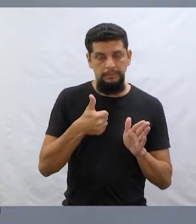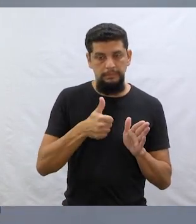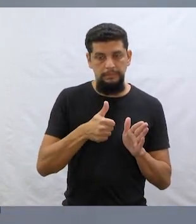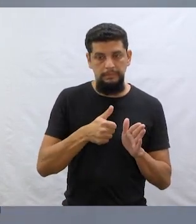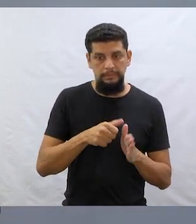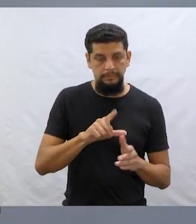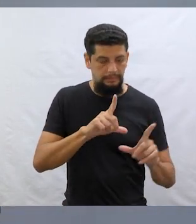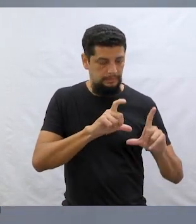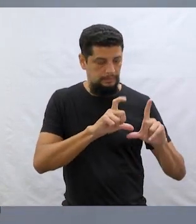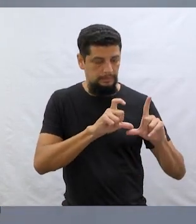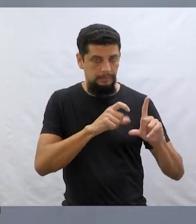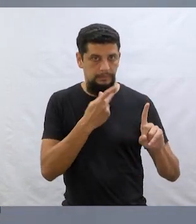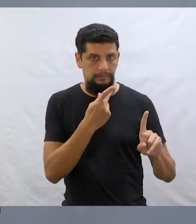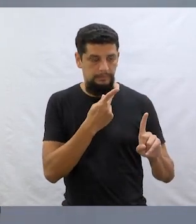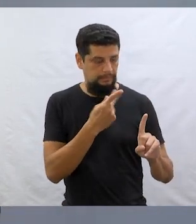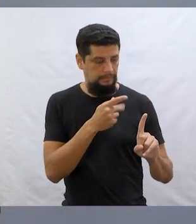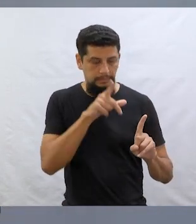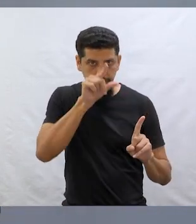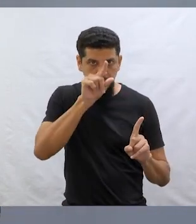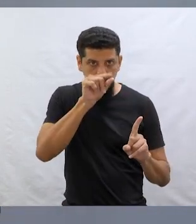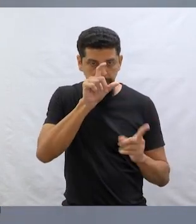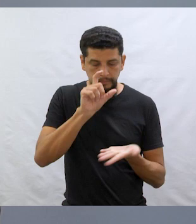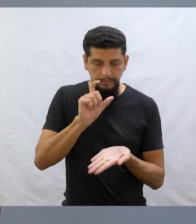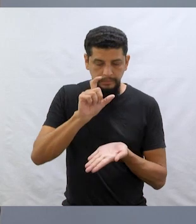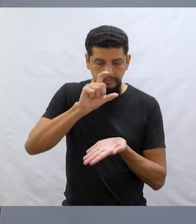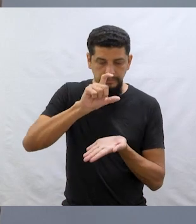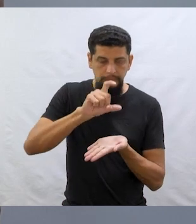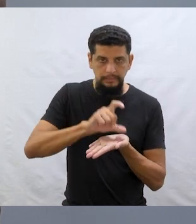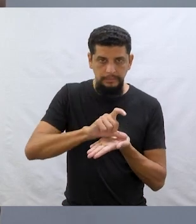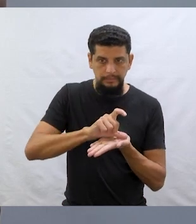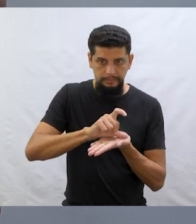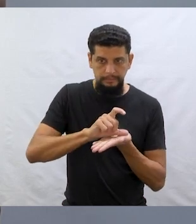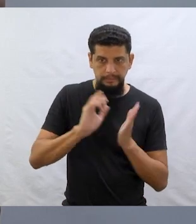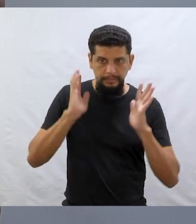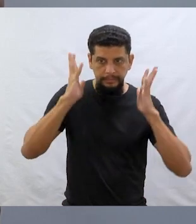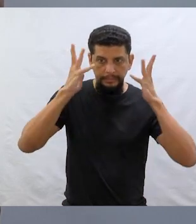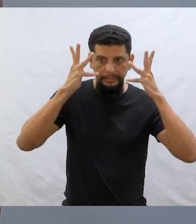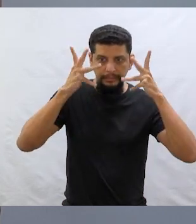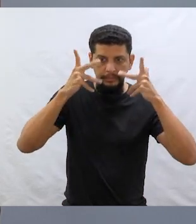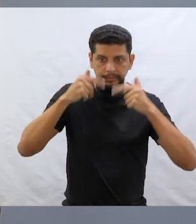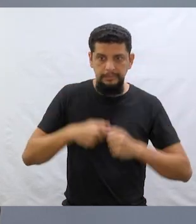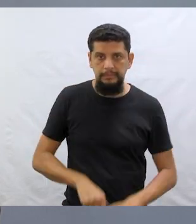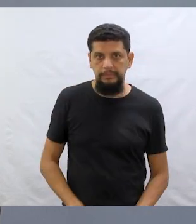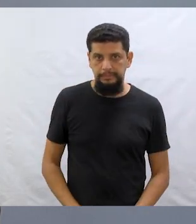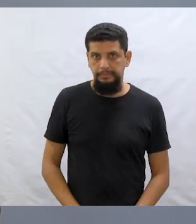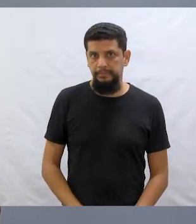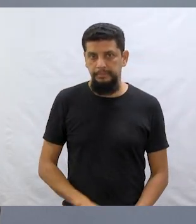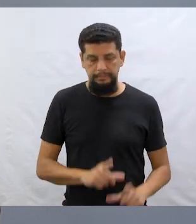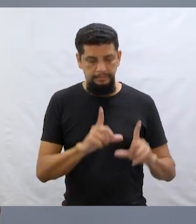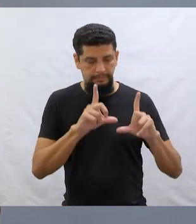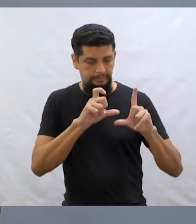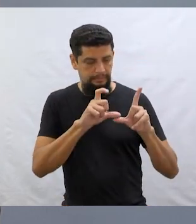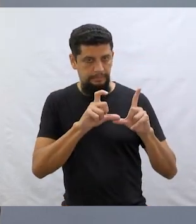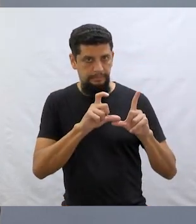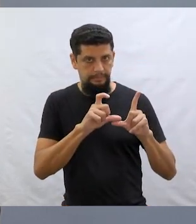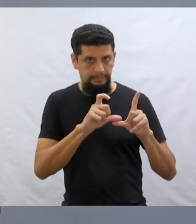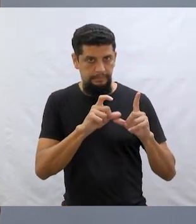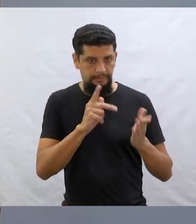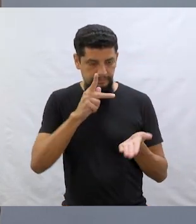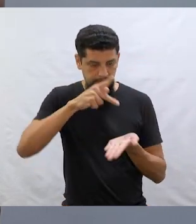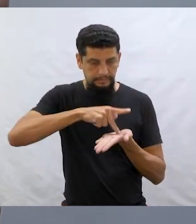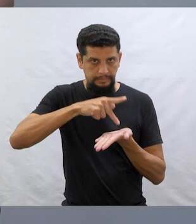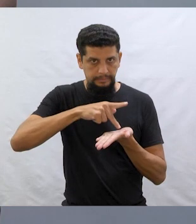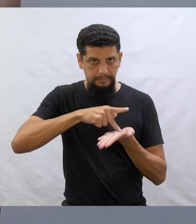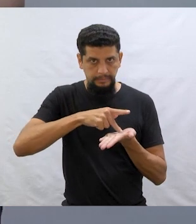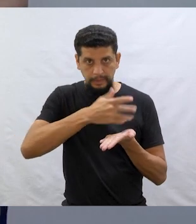a foto do pintinho, ó. Do animal, da ave pintinho. É uma